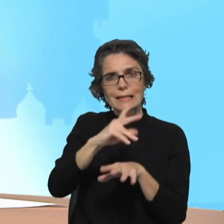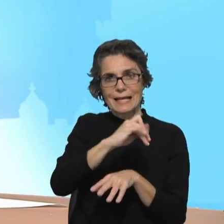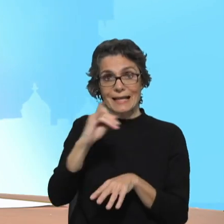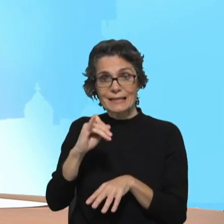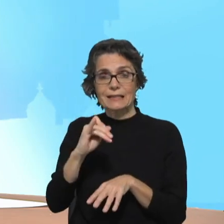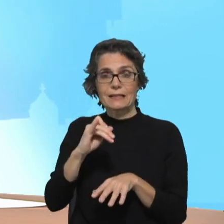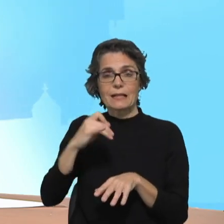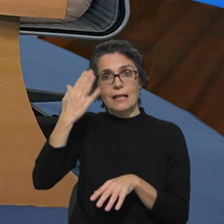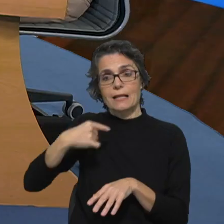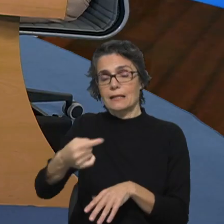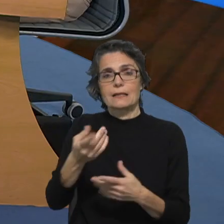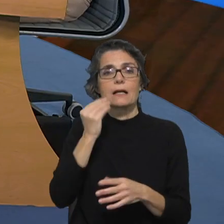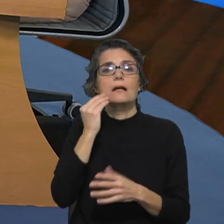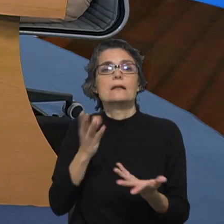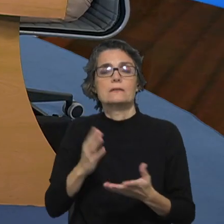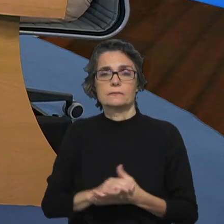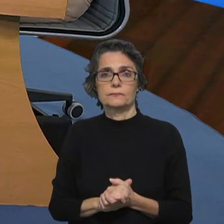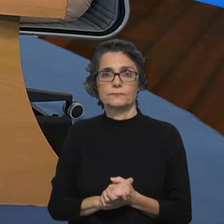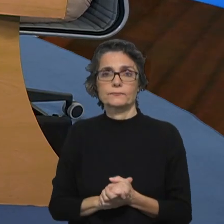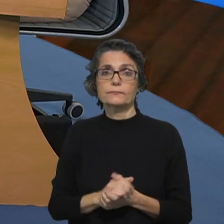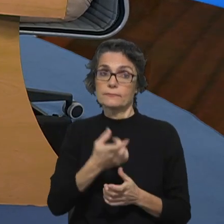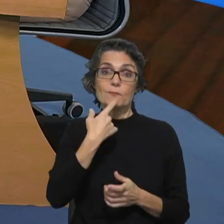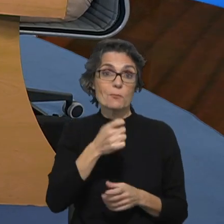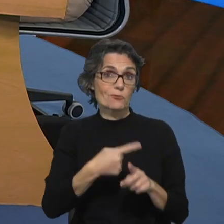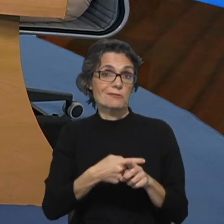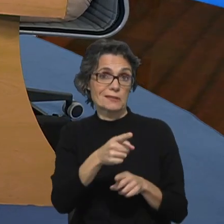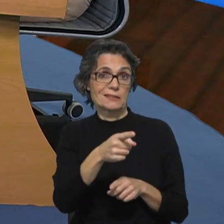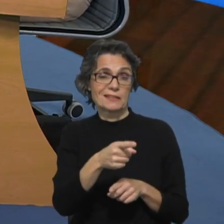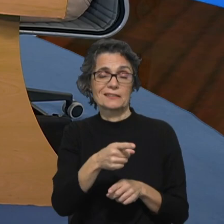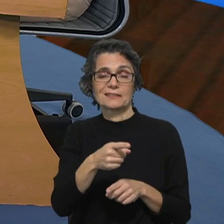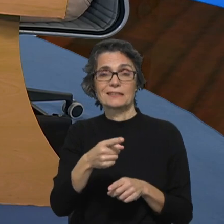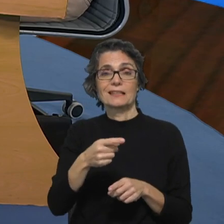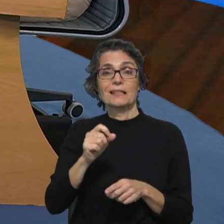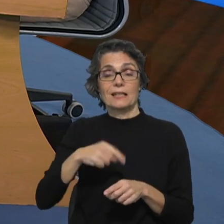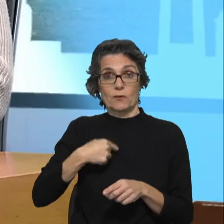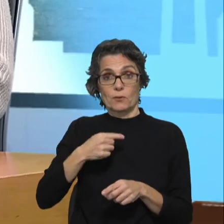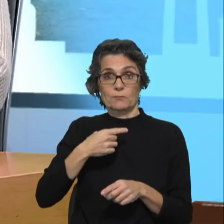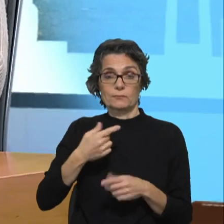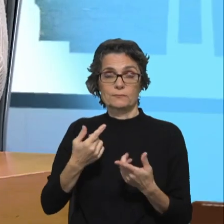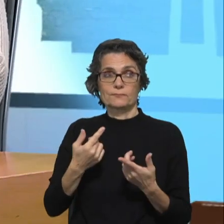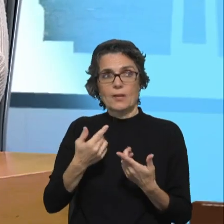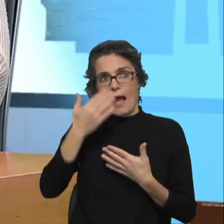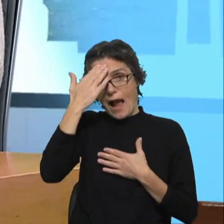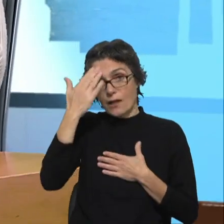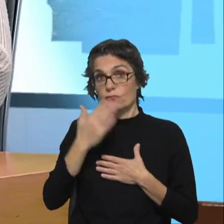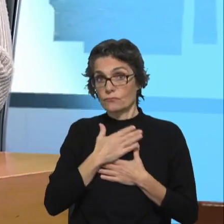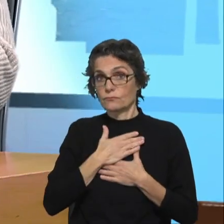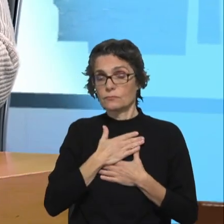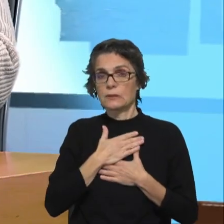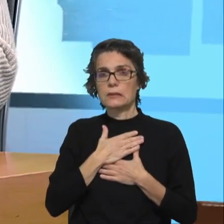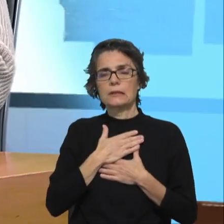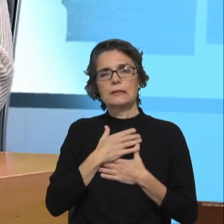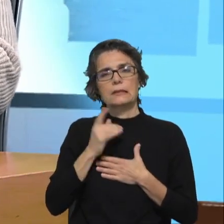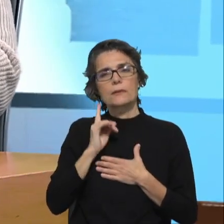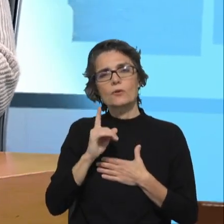cotidiano? Essa é uma pergunta interessante, até porque eu faço essa experiência. Eu diria integrá-la